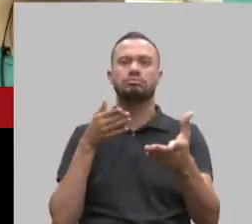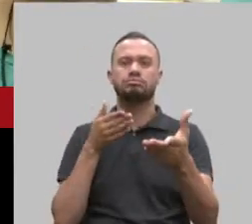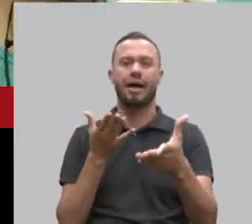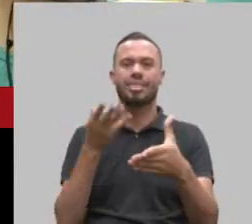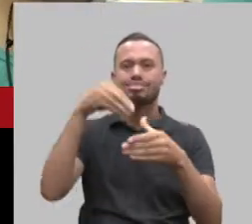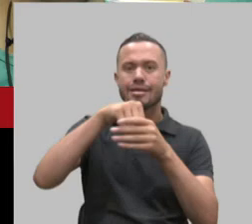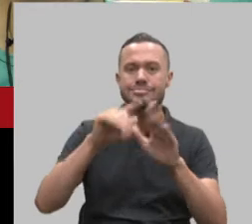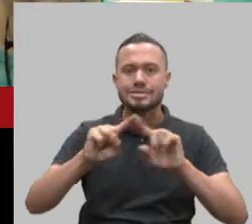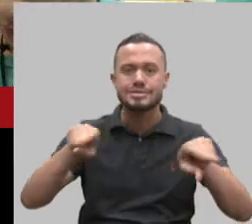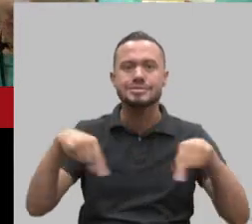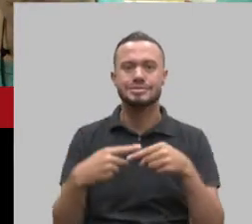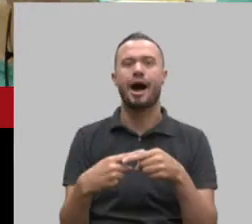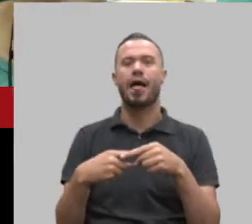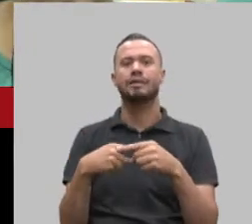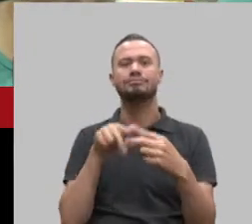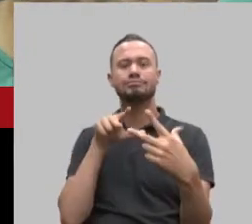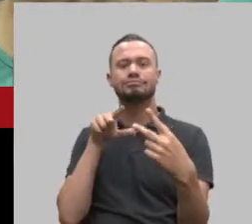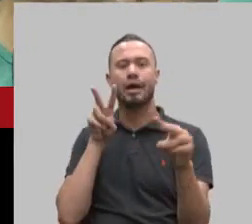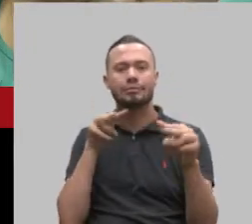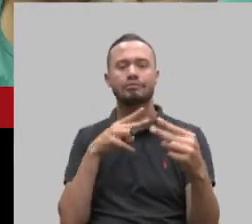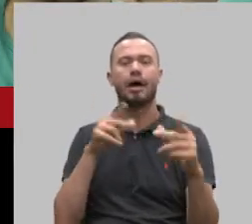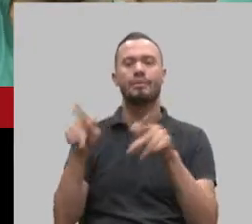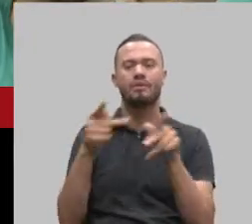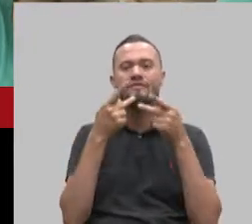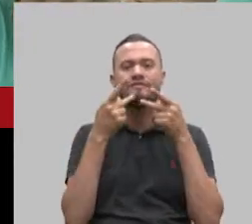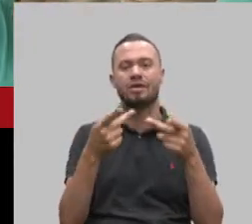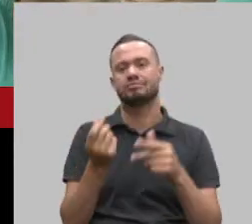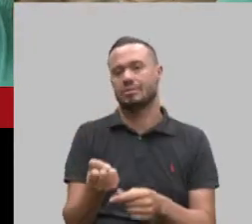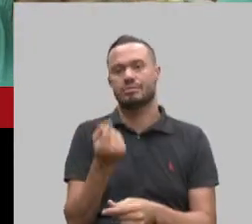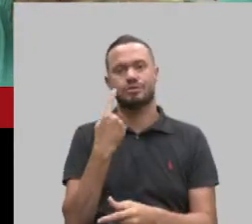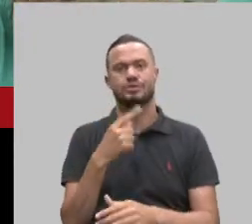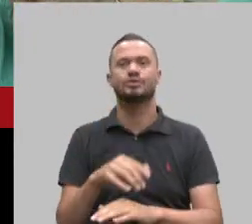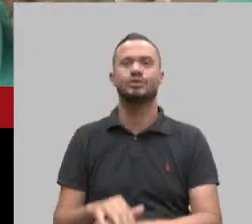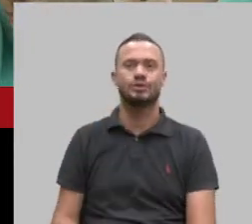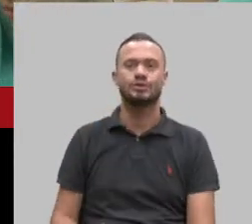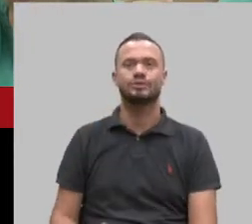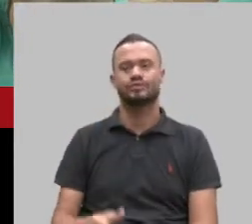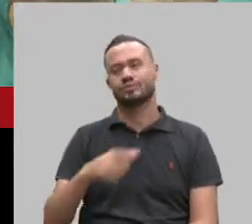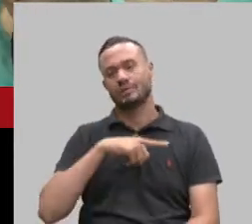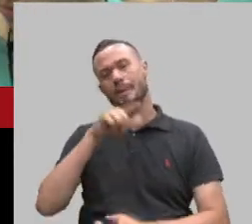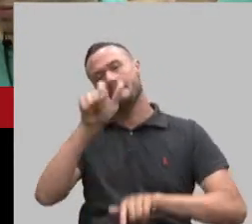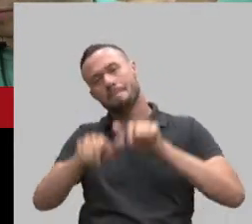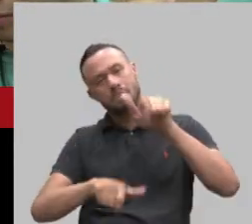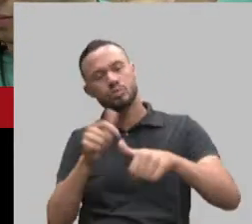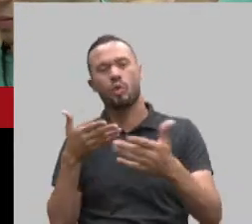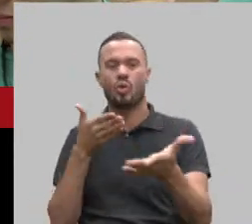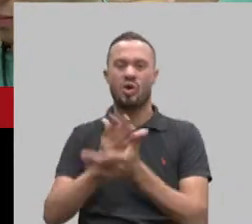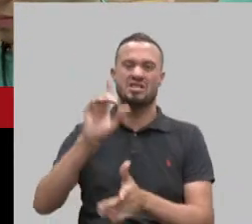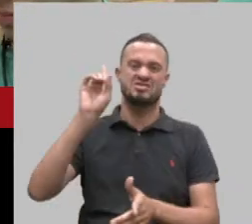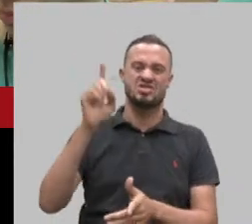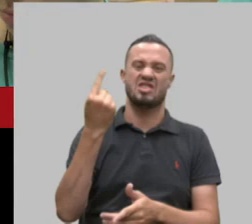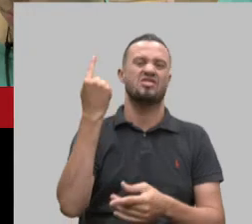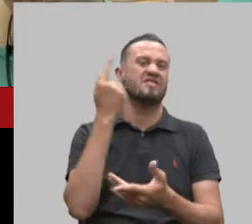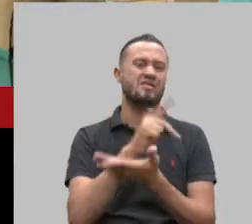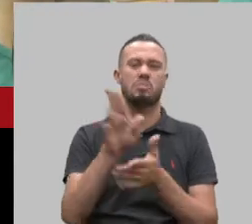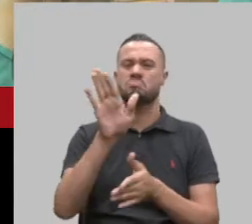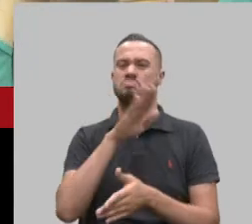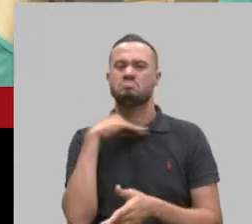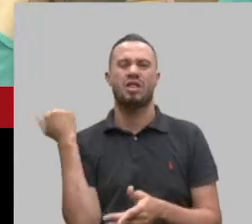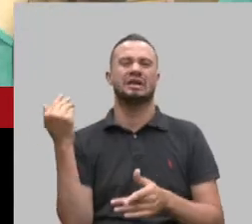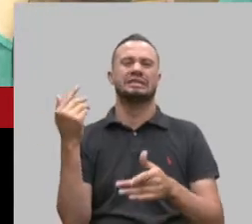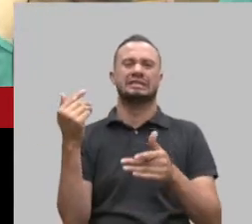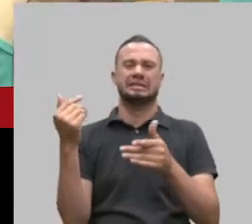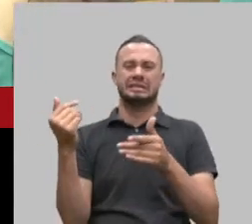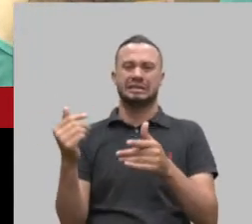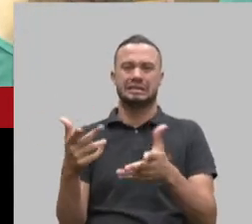ouvir o professor falando é um absurdo foram pessoas que durante ditaduras que durante regimes foram mortas foram assassinadas foram